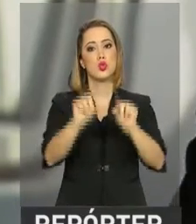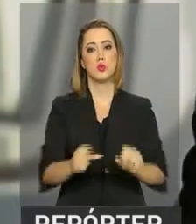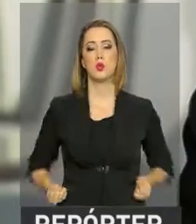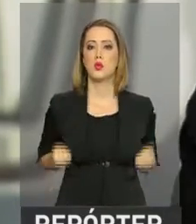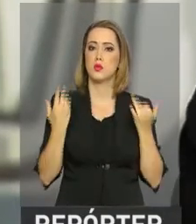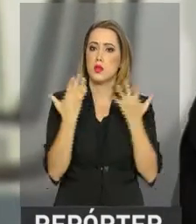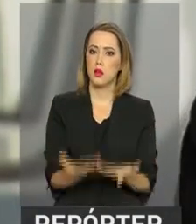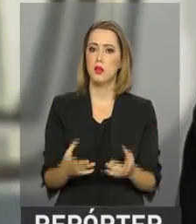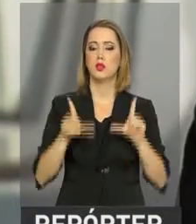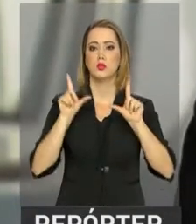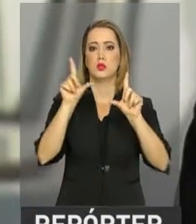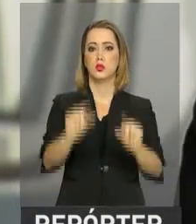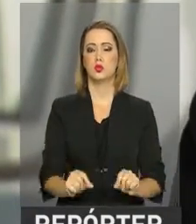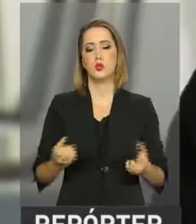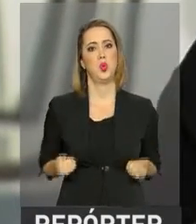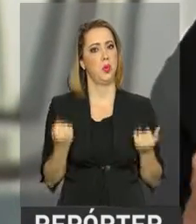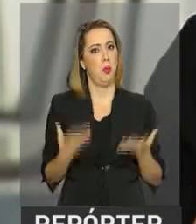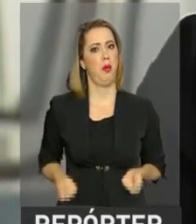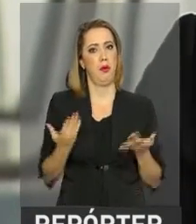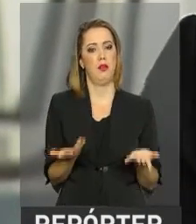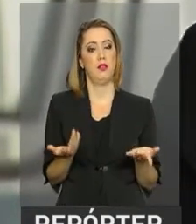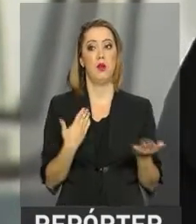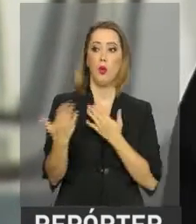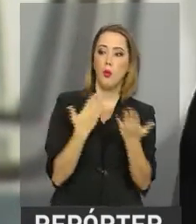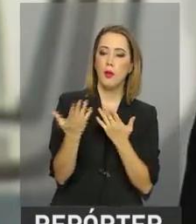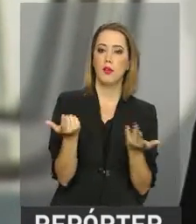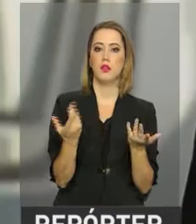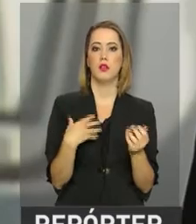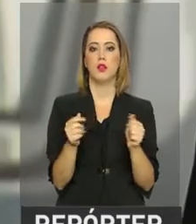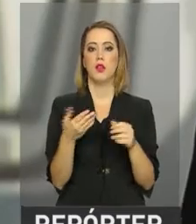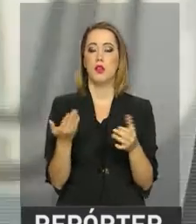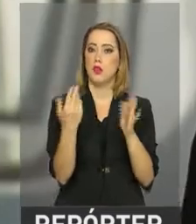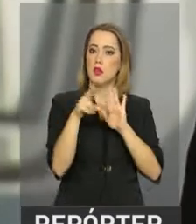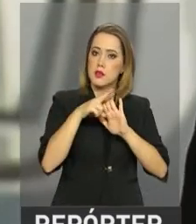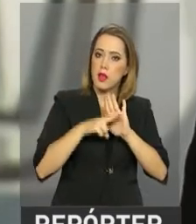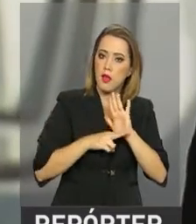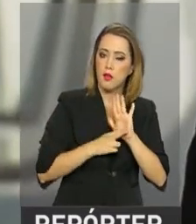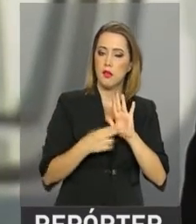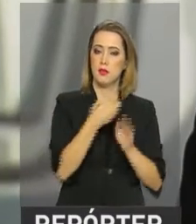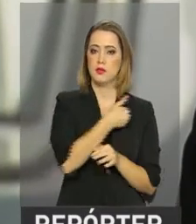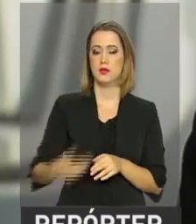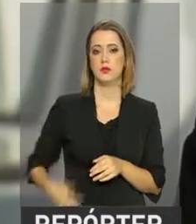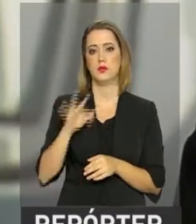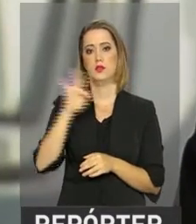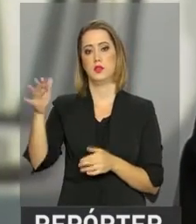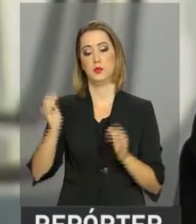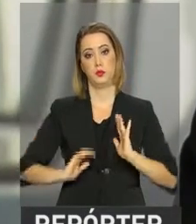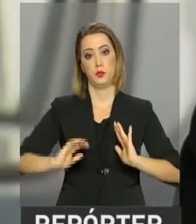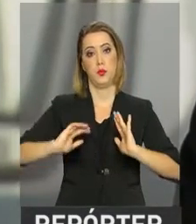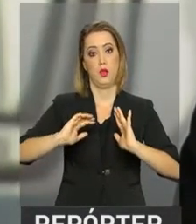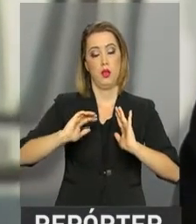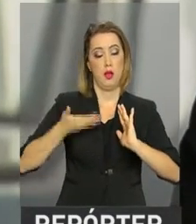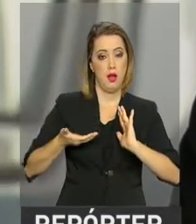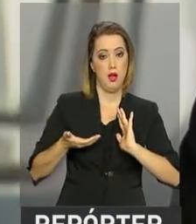reduzir suas despesas para compatibilizar se com as exigências da união a federal aprovou um